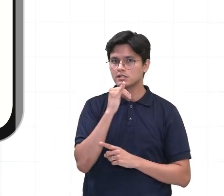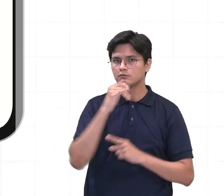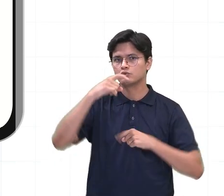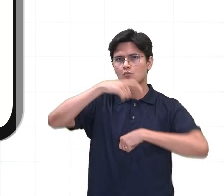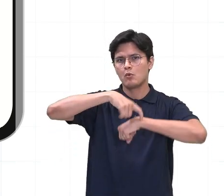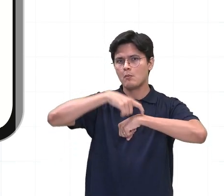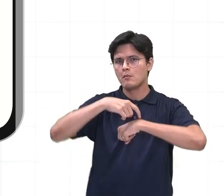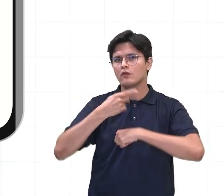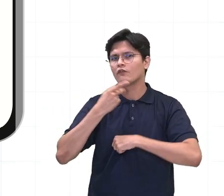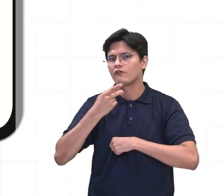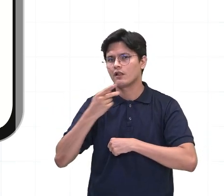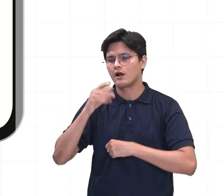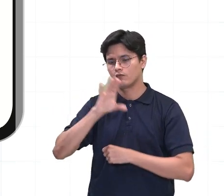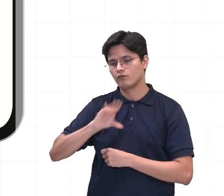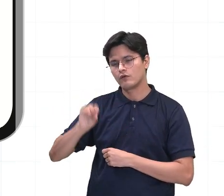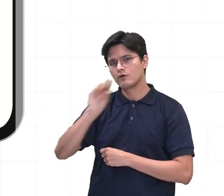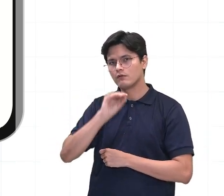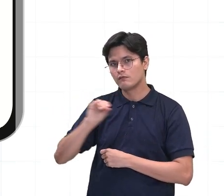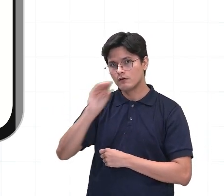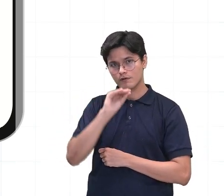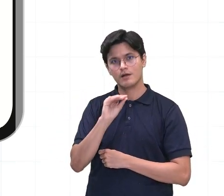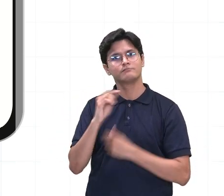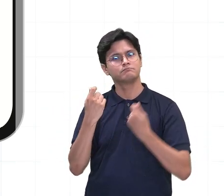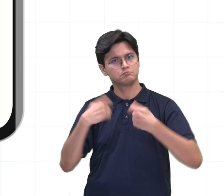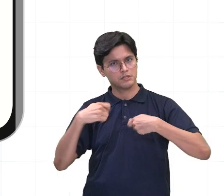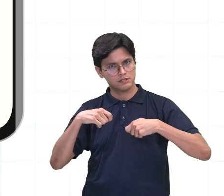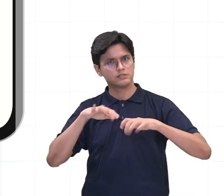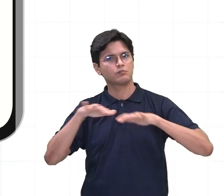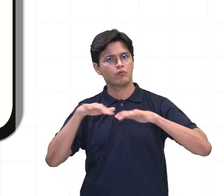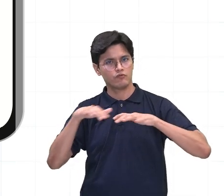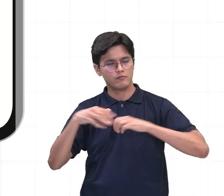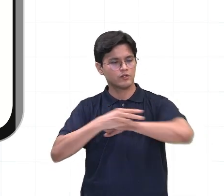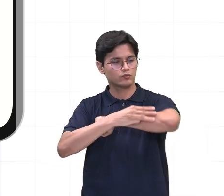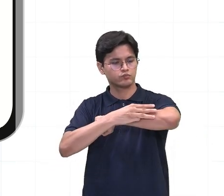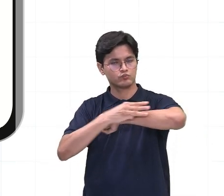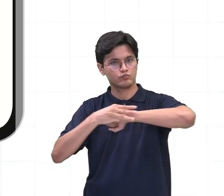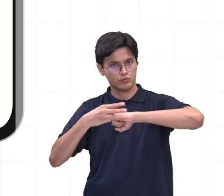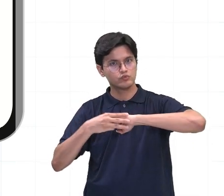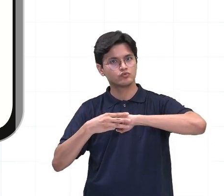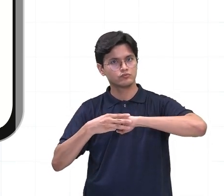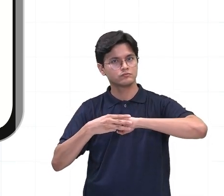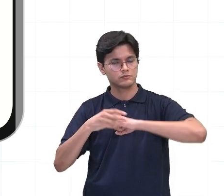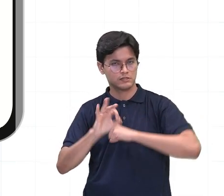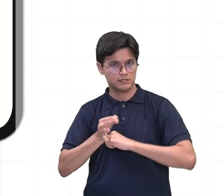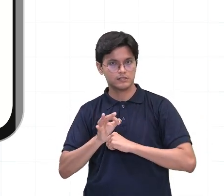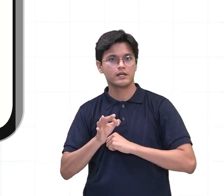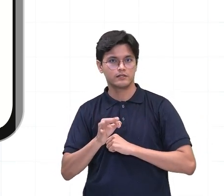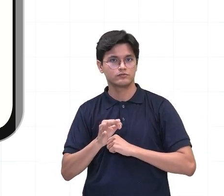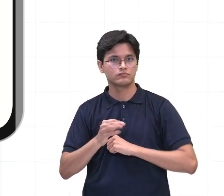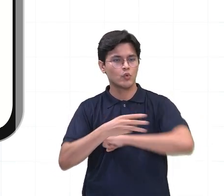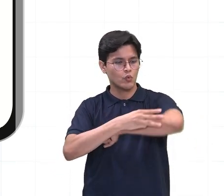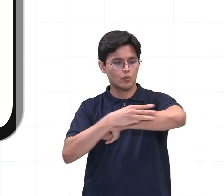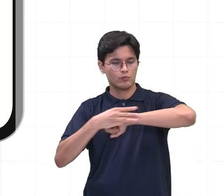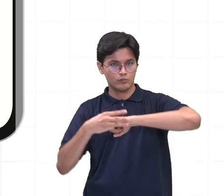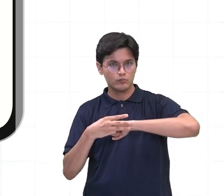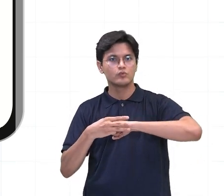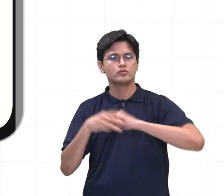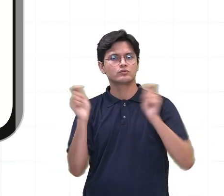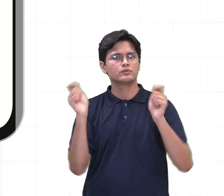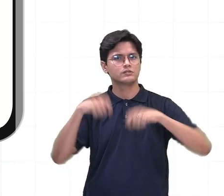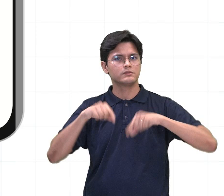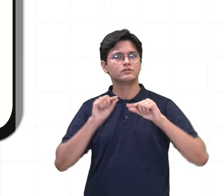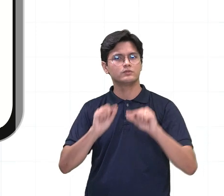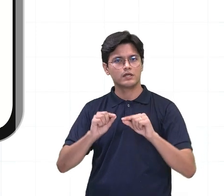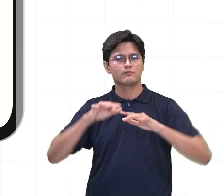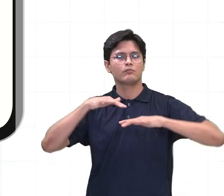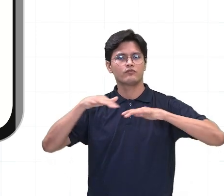é necessário que tenha músculo, senão o meu osso, a minha mandíbula, ela não conseguiria se movimentar, porque somente o músculo consegue realizar o tipo de